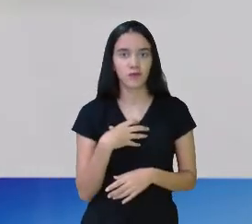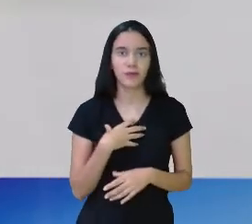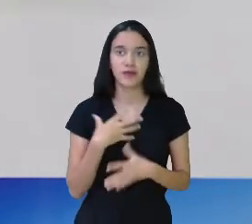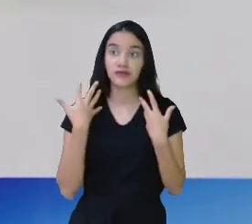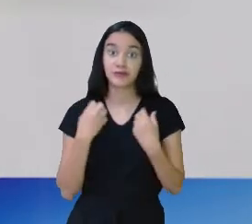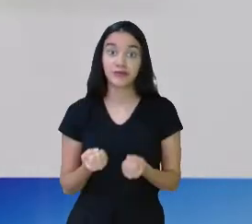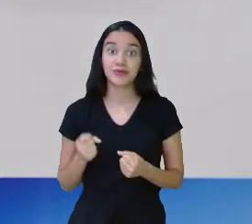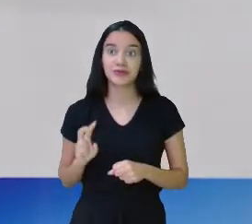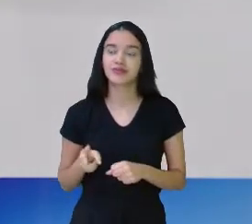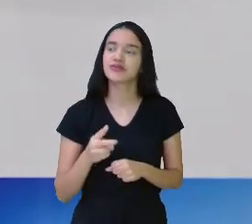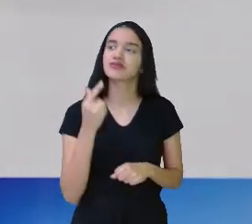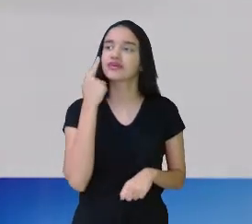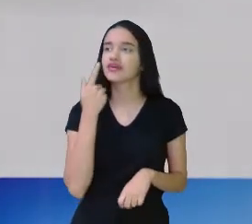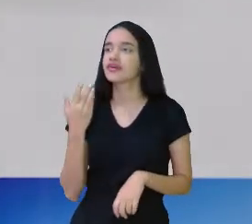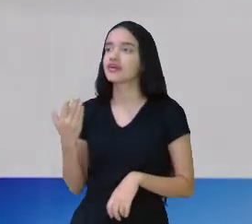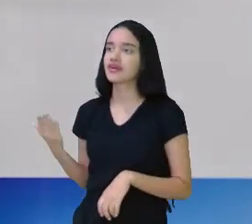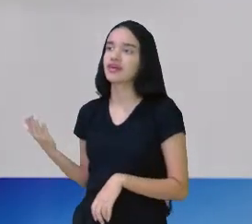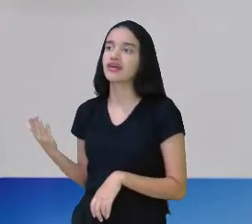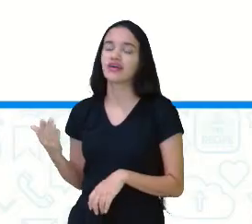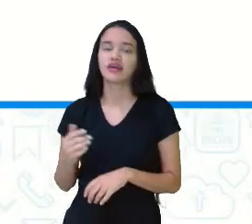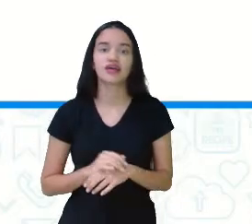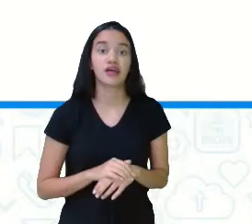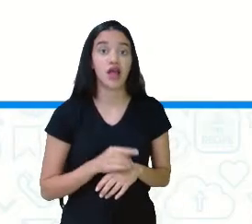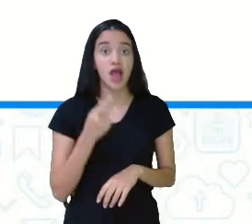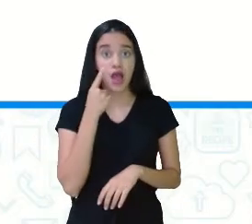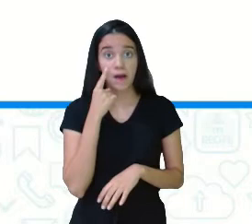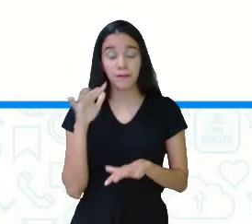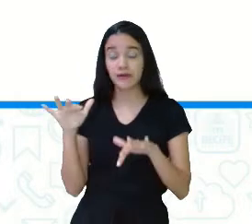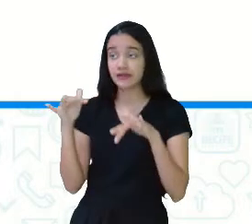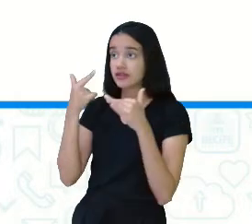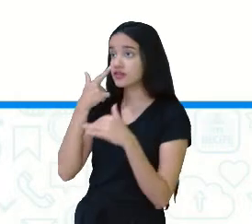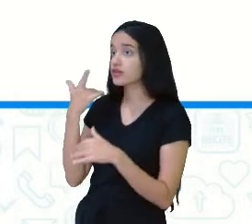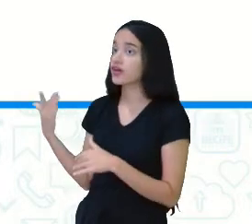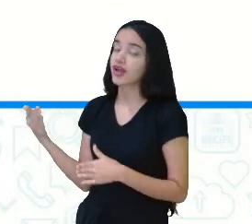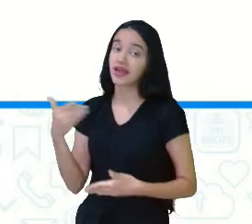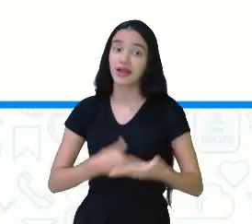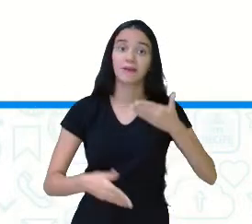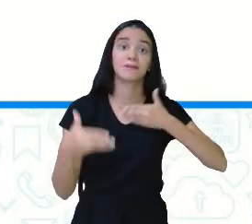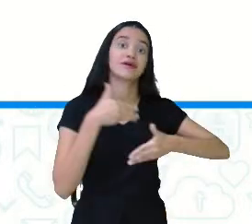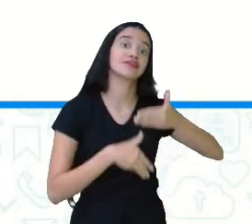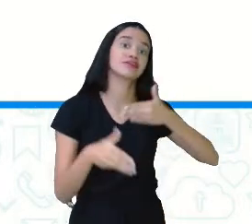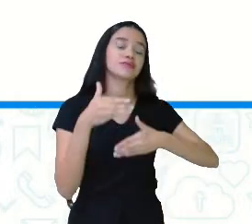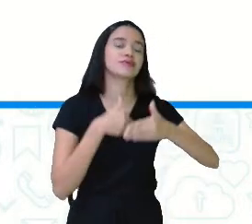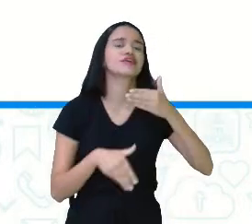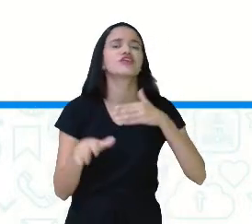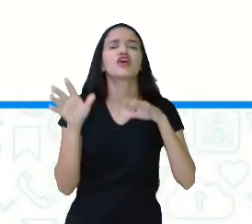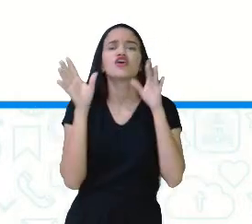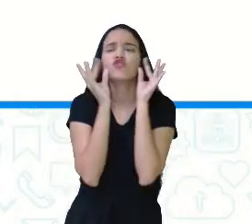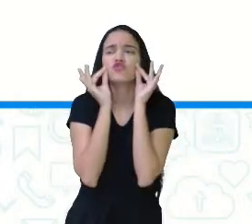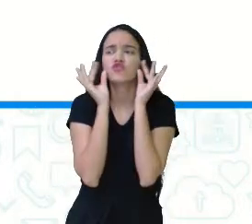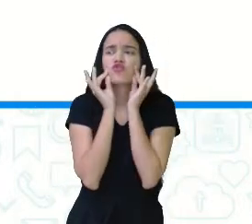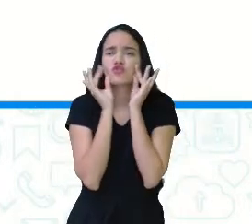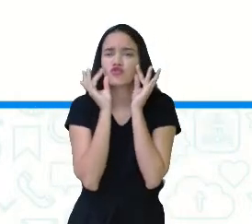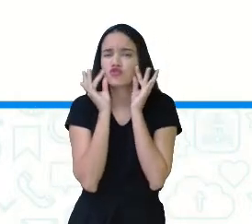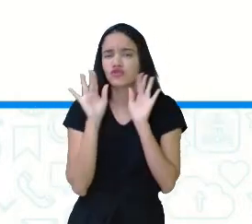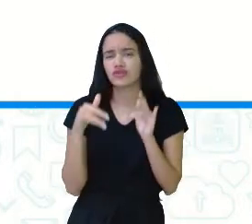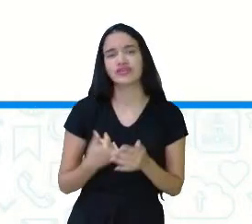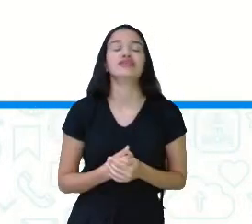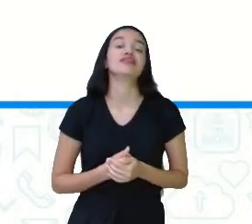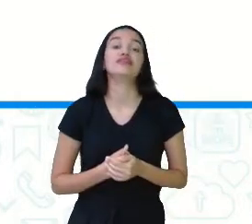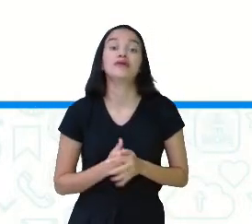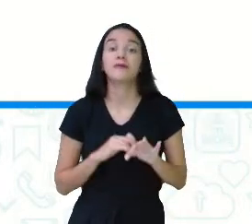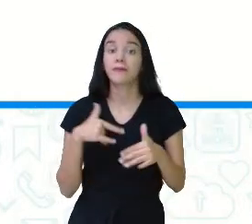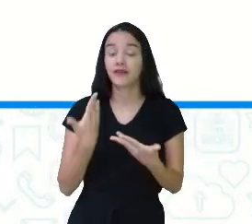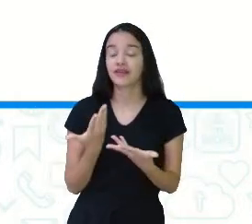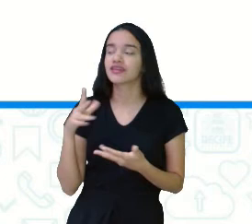Vamos continuar. Preste atenção e agora eu quero a participação de vocês. Bem fofinho, imagem fofinha, fofinha,